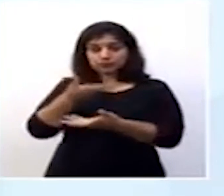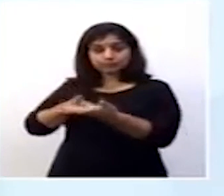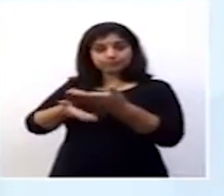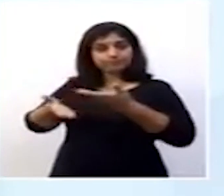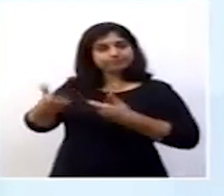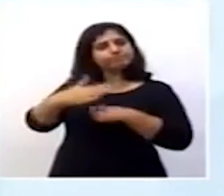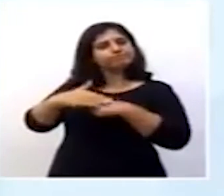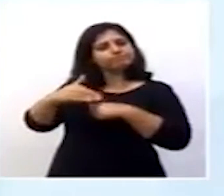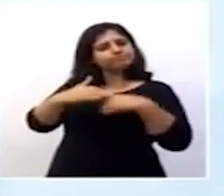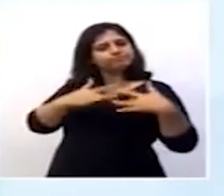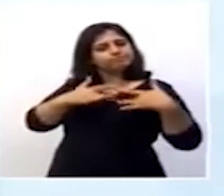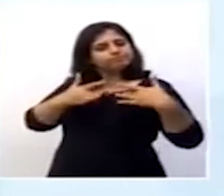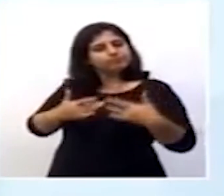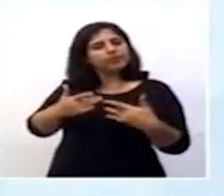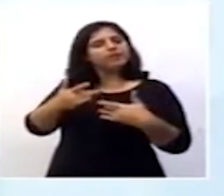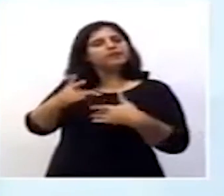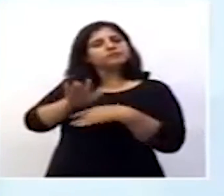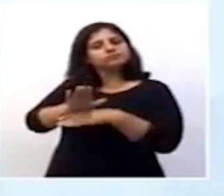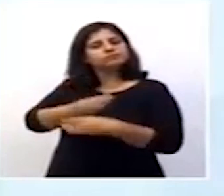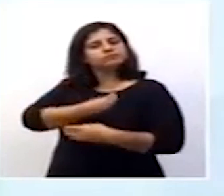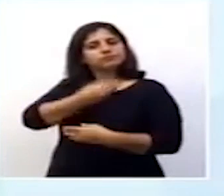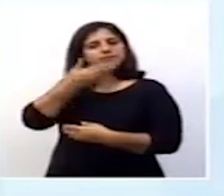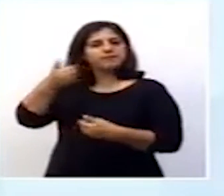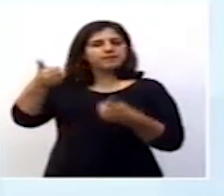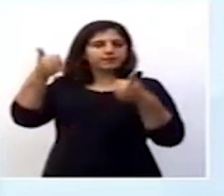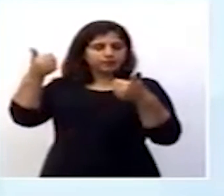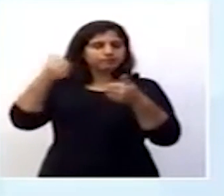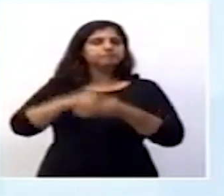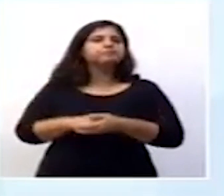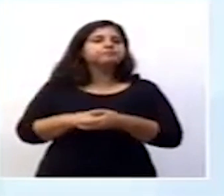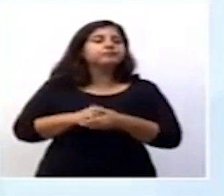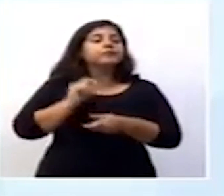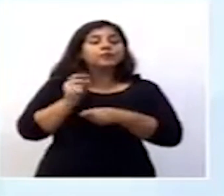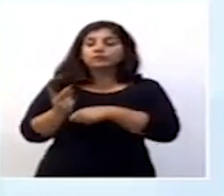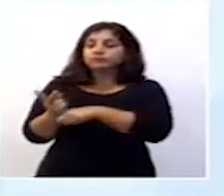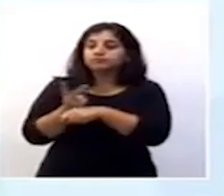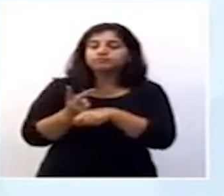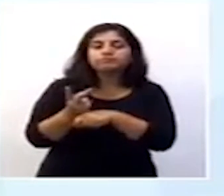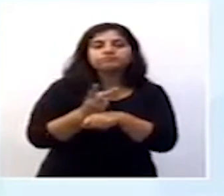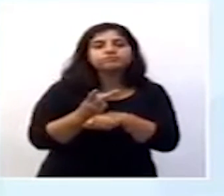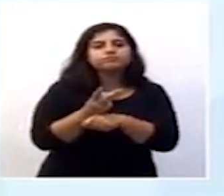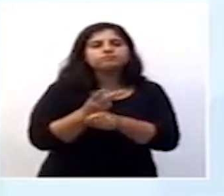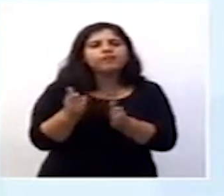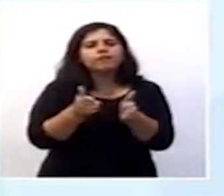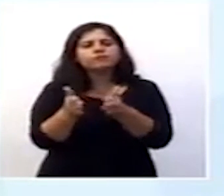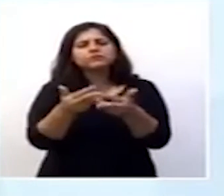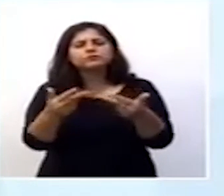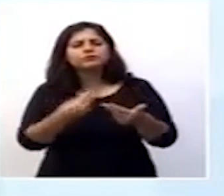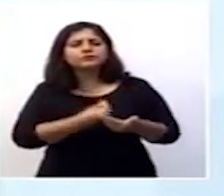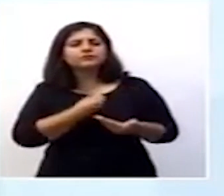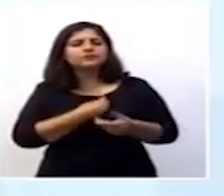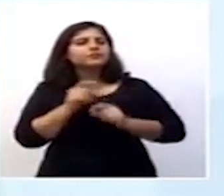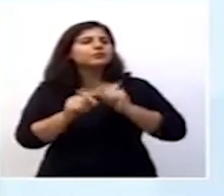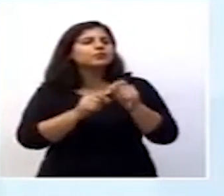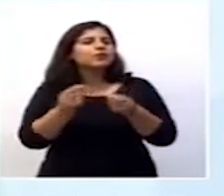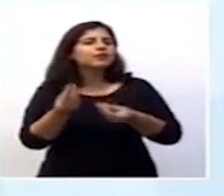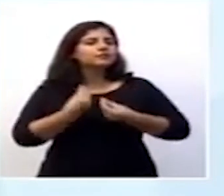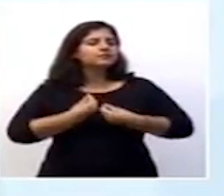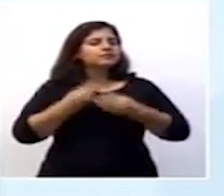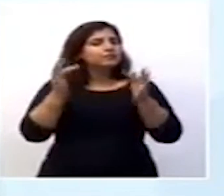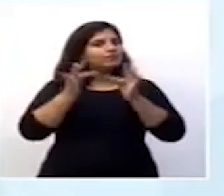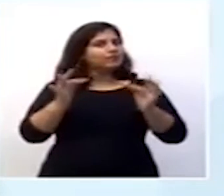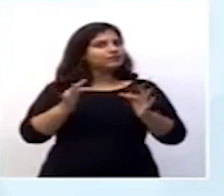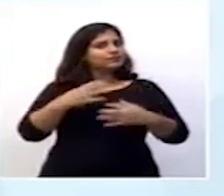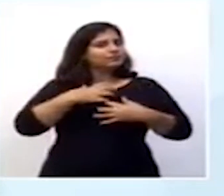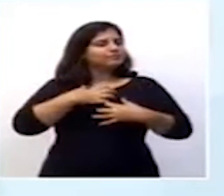fraternidade são caminhos para um viver e conviver melhor. E a opção para buscarmos esses caminhos não será o que traz felicidade à